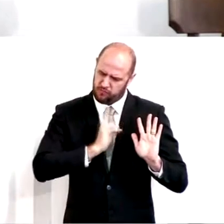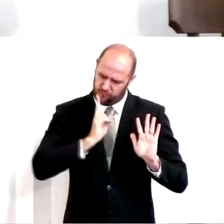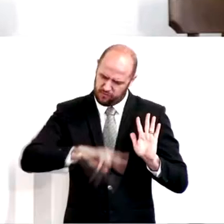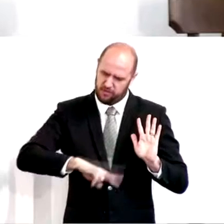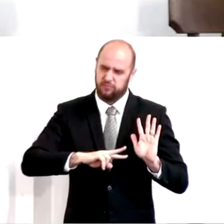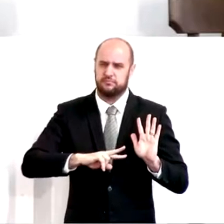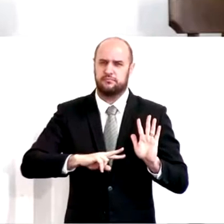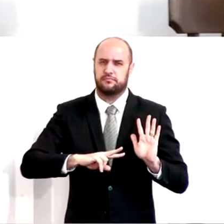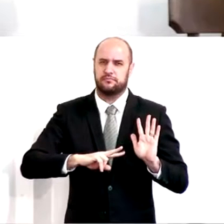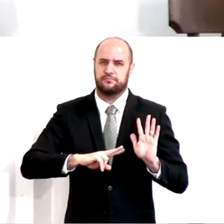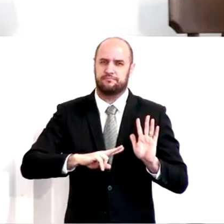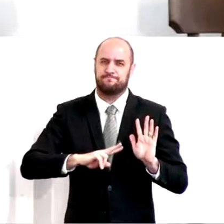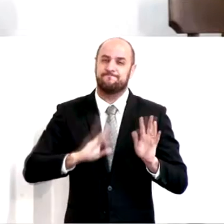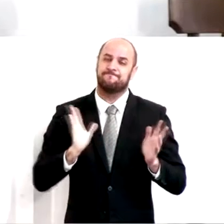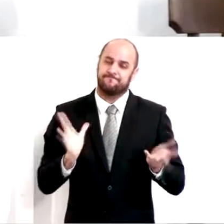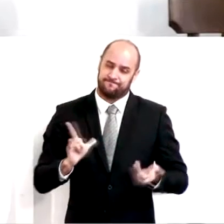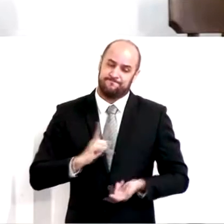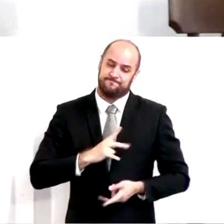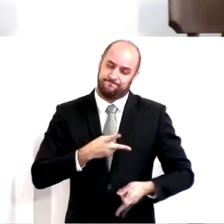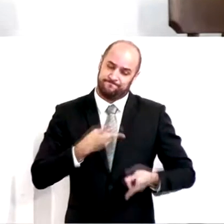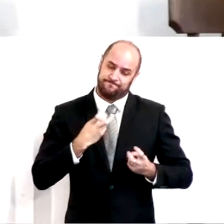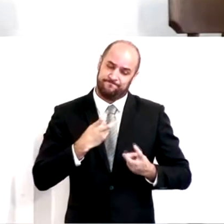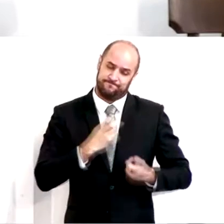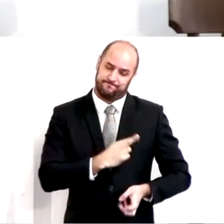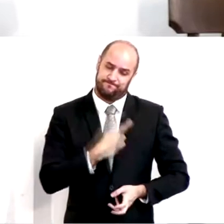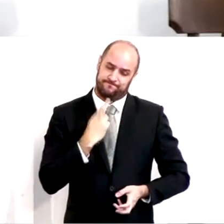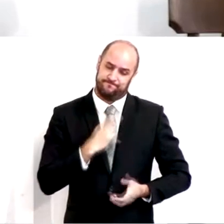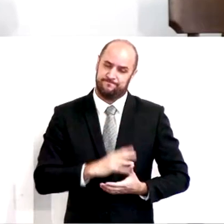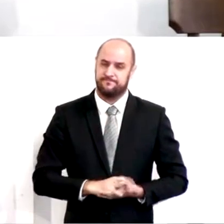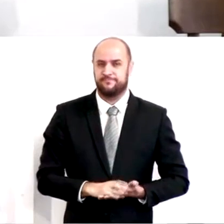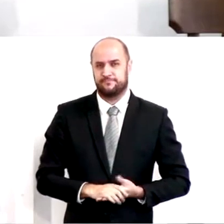Você terá respostas. Só quando você